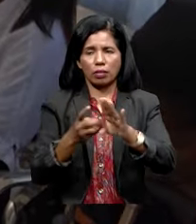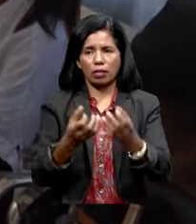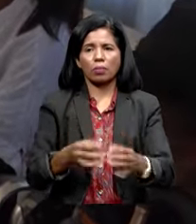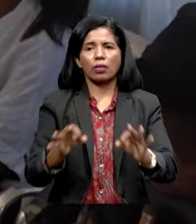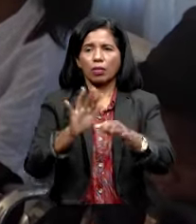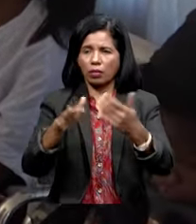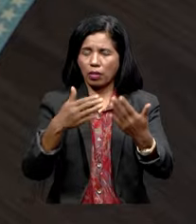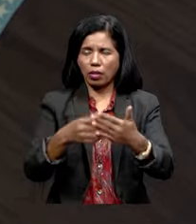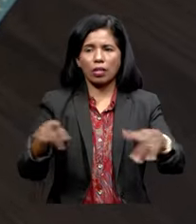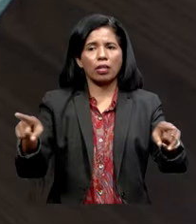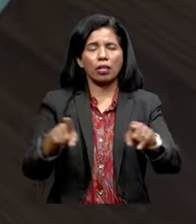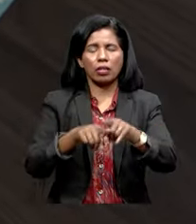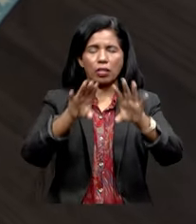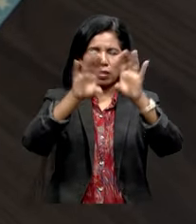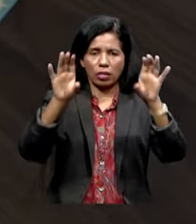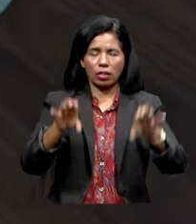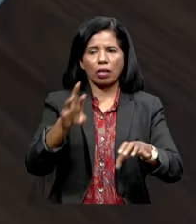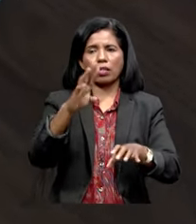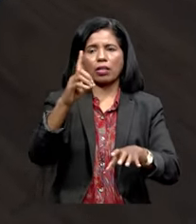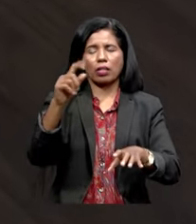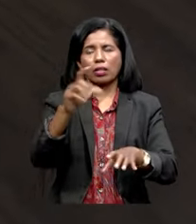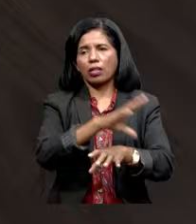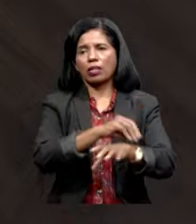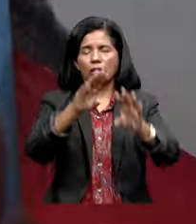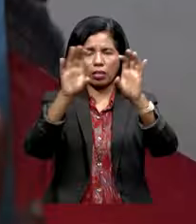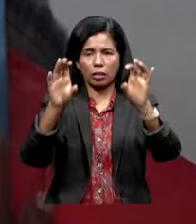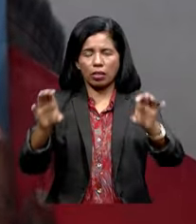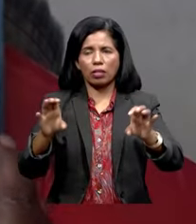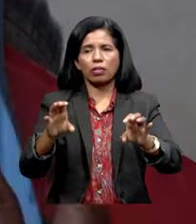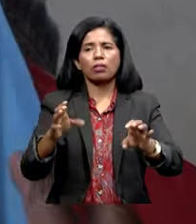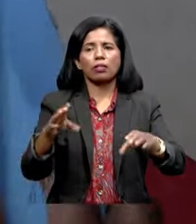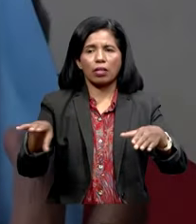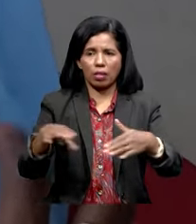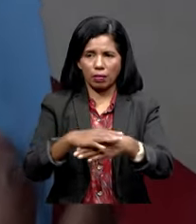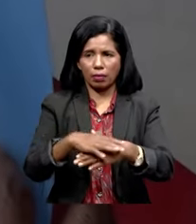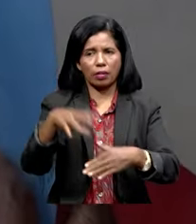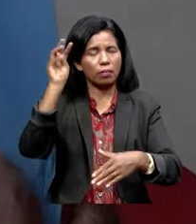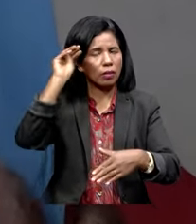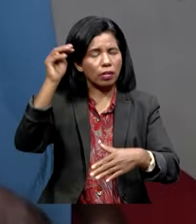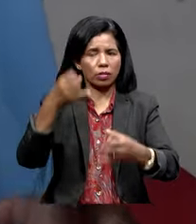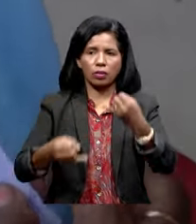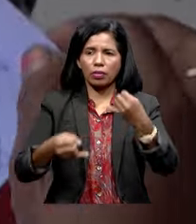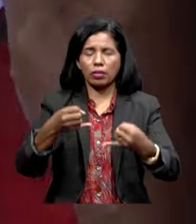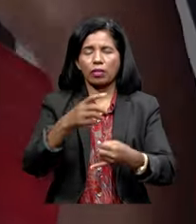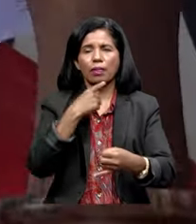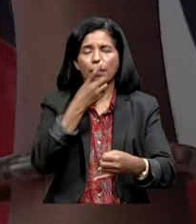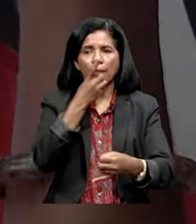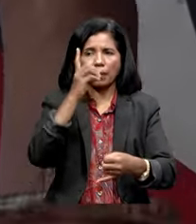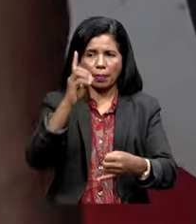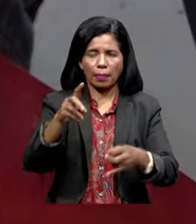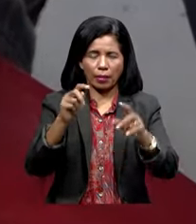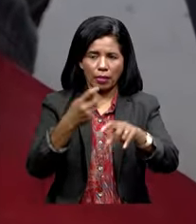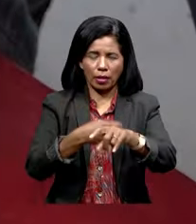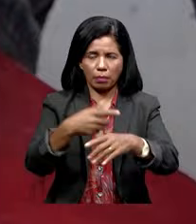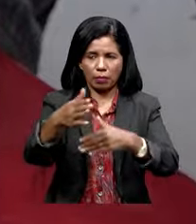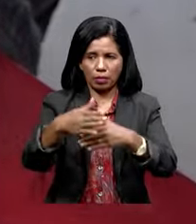ira, anessa certidão RTLI no certidão casamento. Antes, o ministro de Justiça, Sérgio Ornai, declara tempo badak